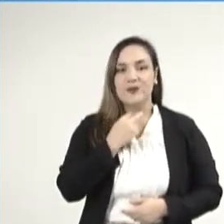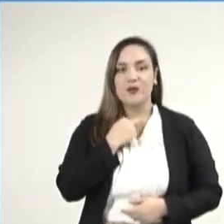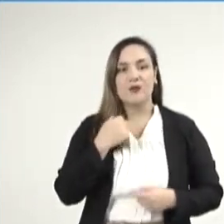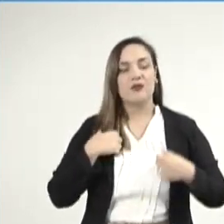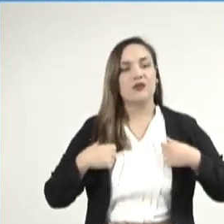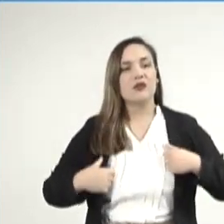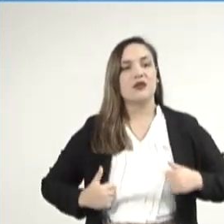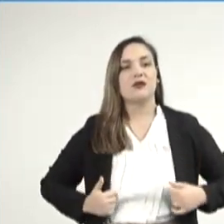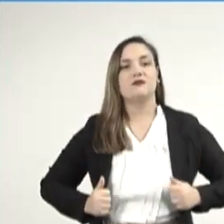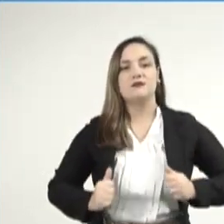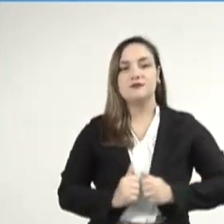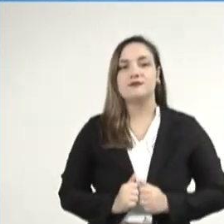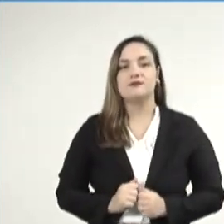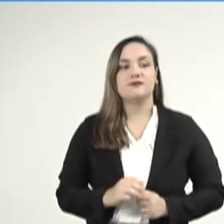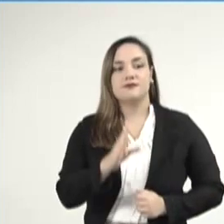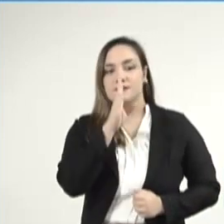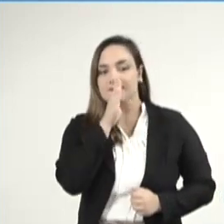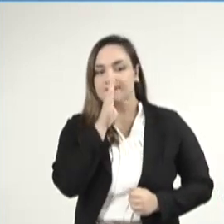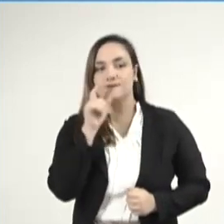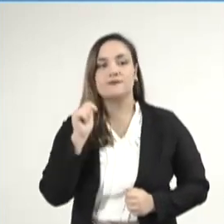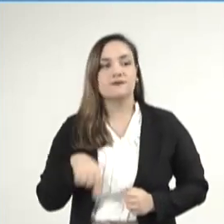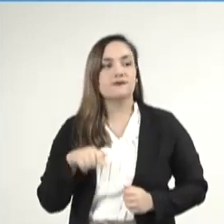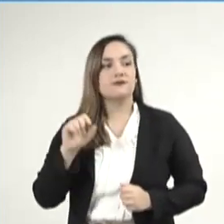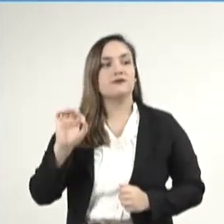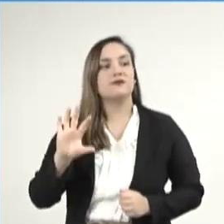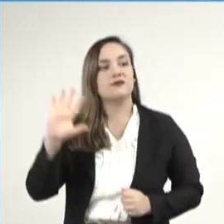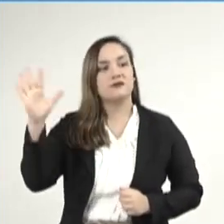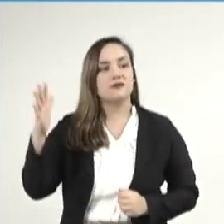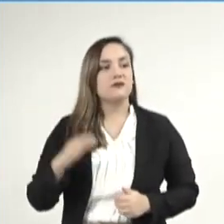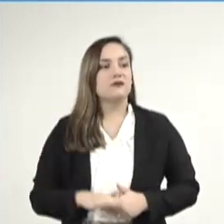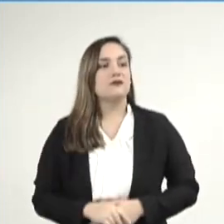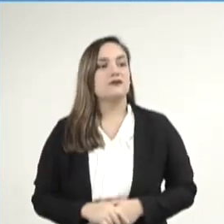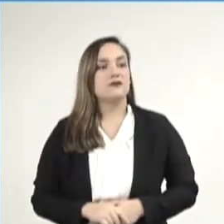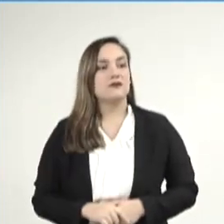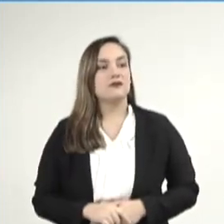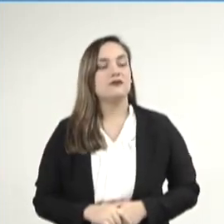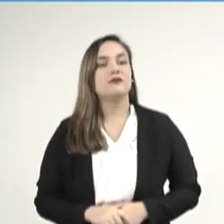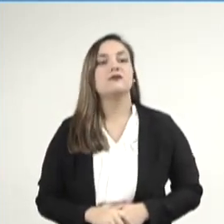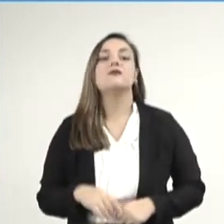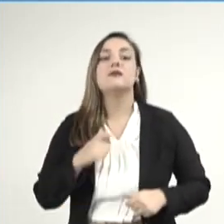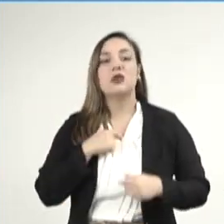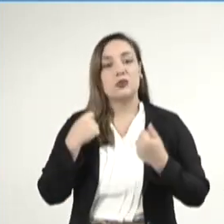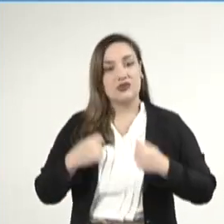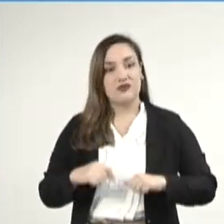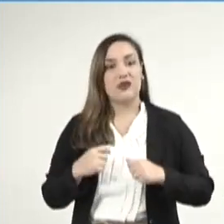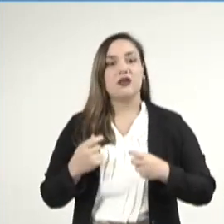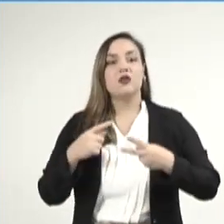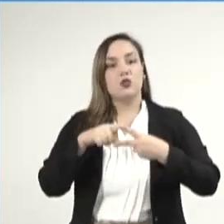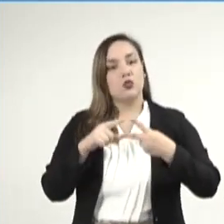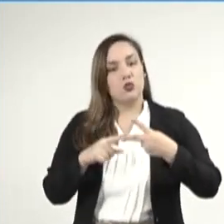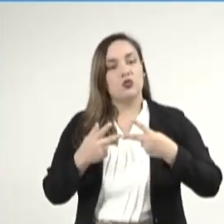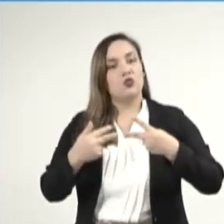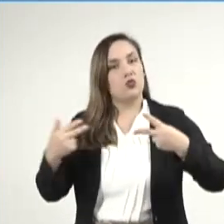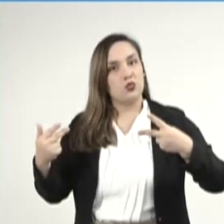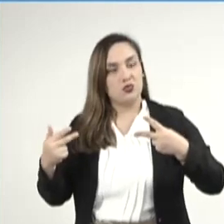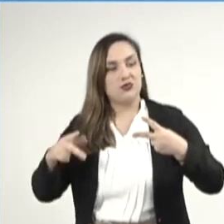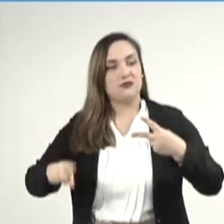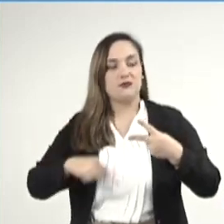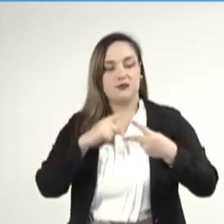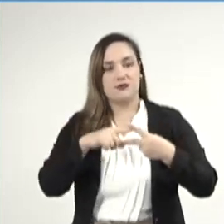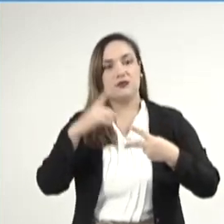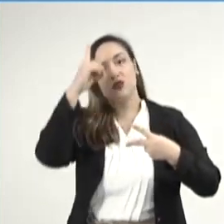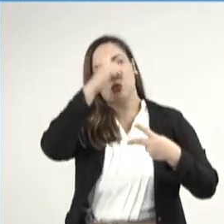deixar passar essa situação sem fazer dois registros.